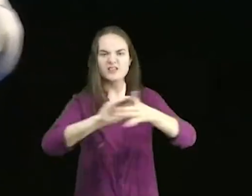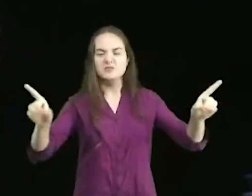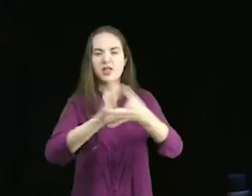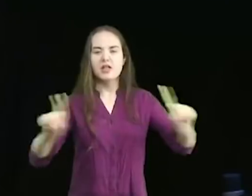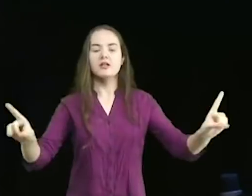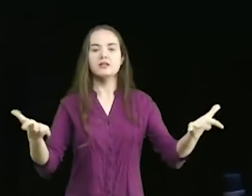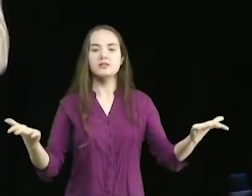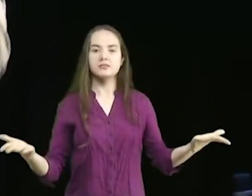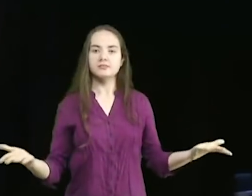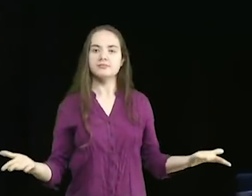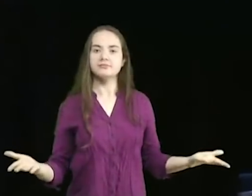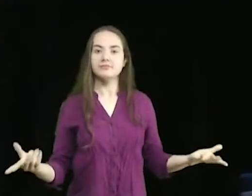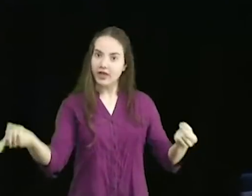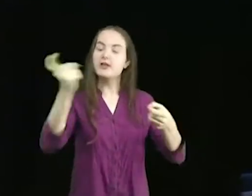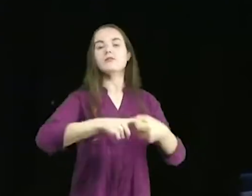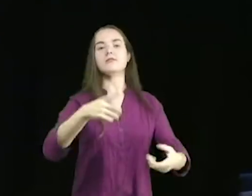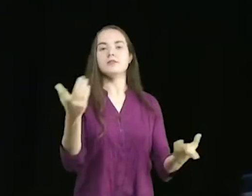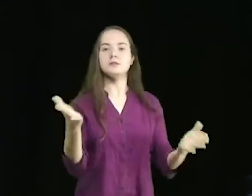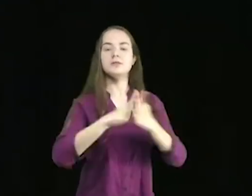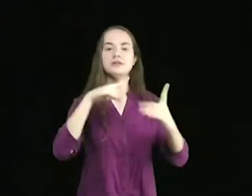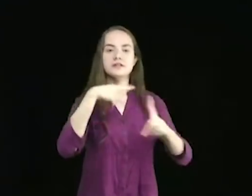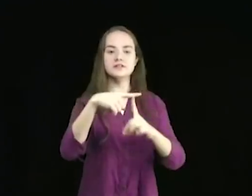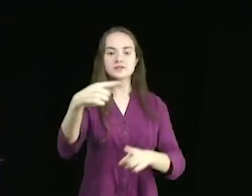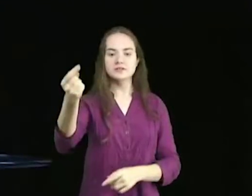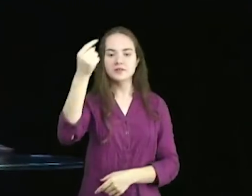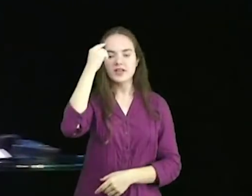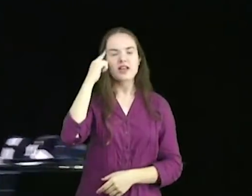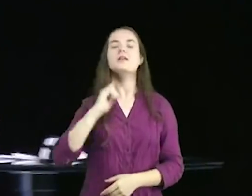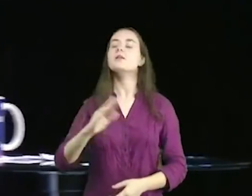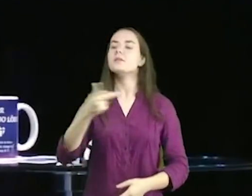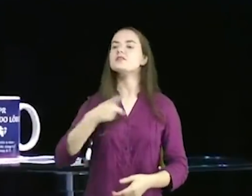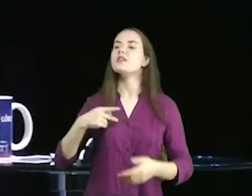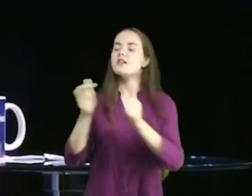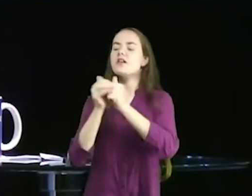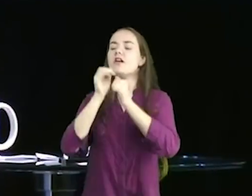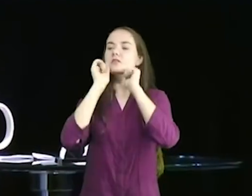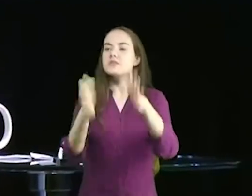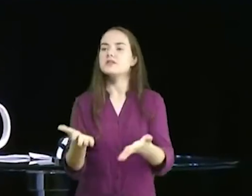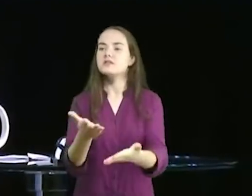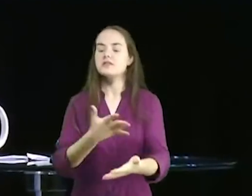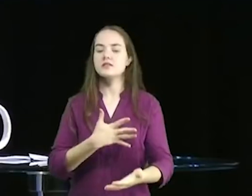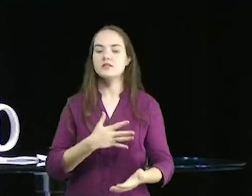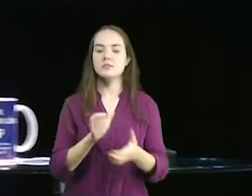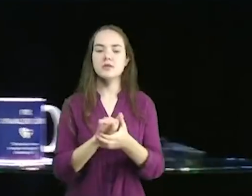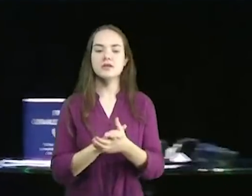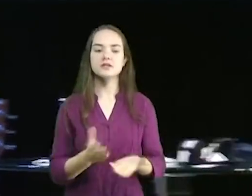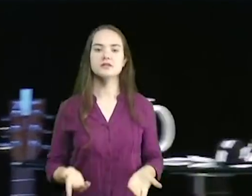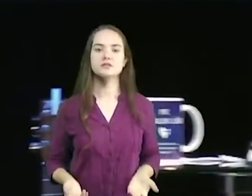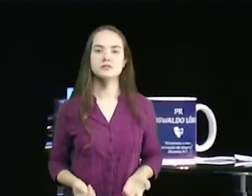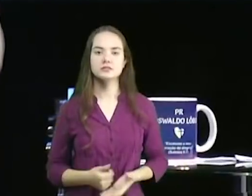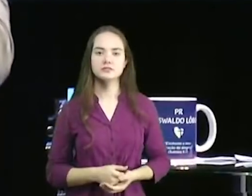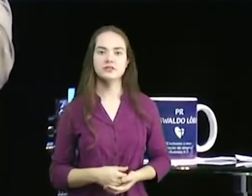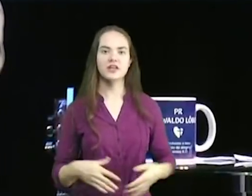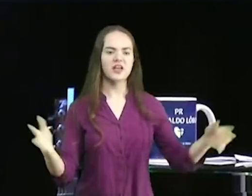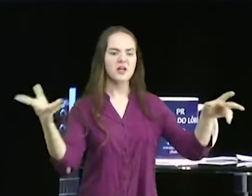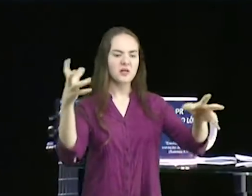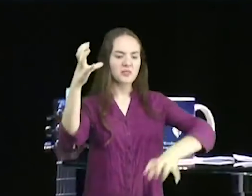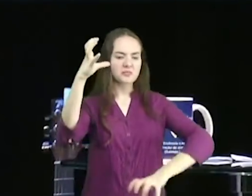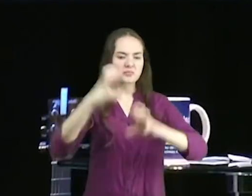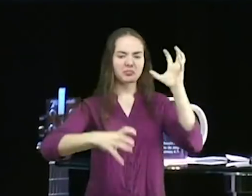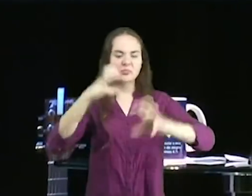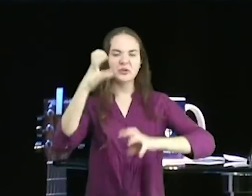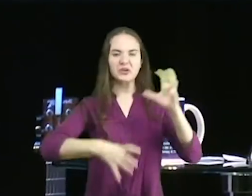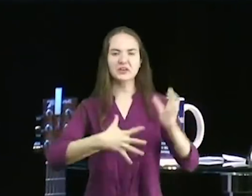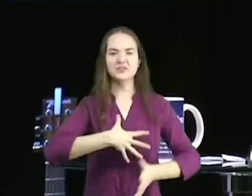separar. Aí ela volta para a igreja. Pastor, ora pelo meu marido. Pastor, eu quero um filho. Aí o filho, ele trata o filho. Ele tem um